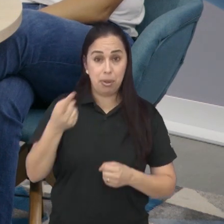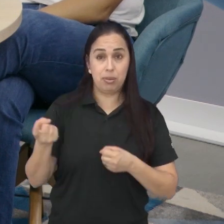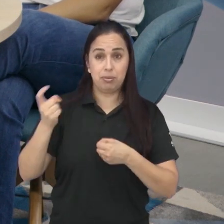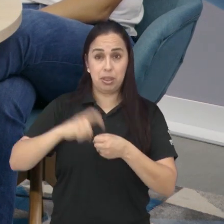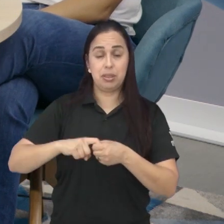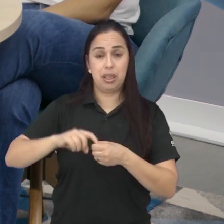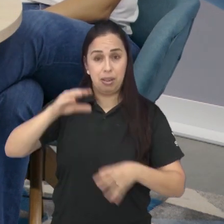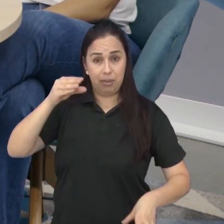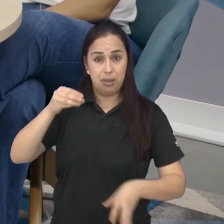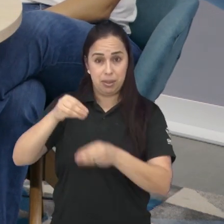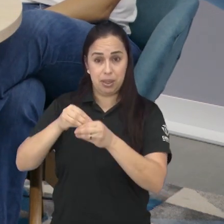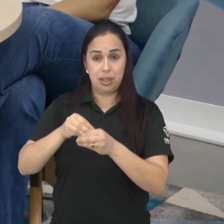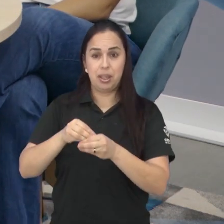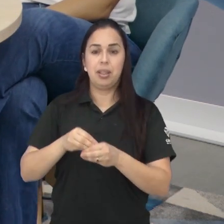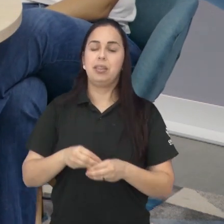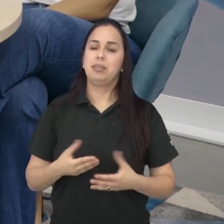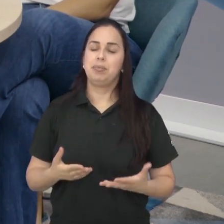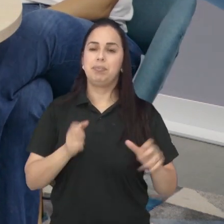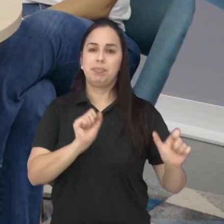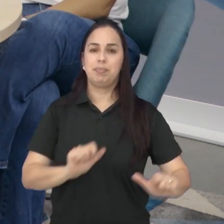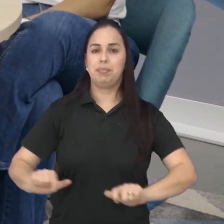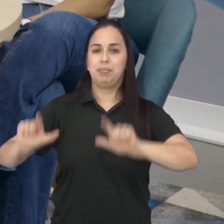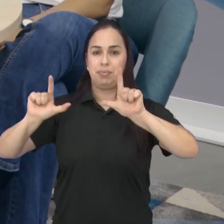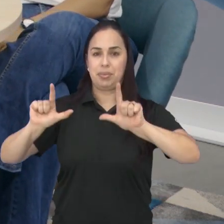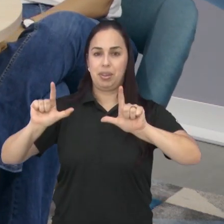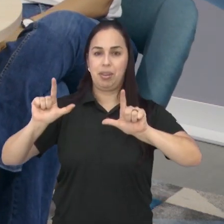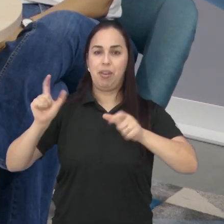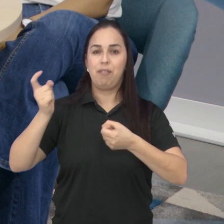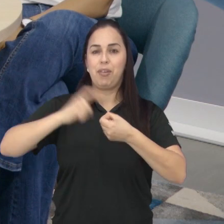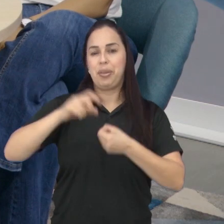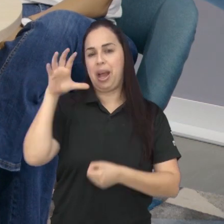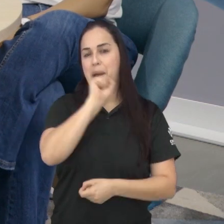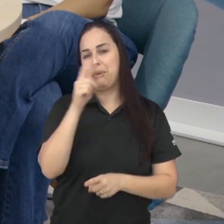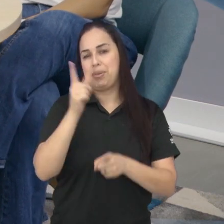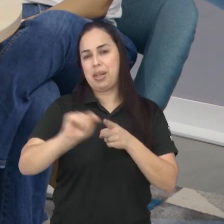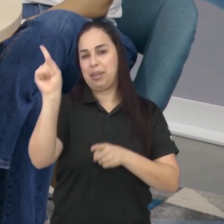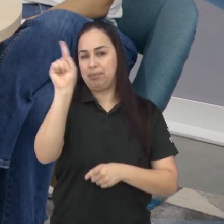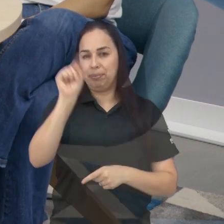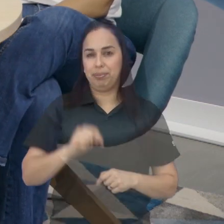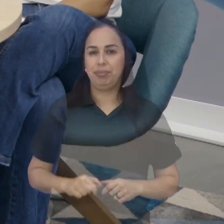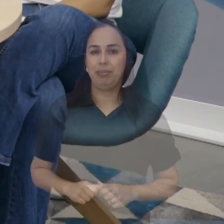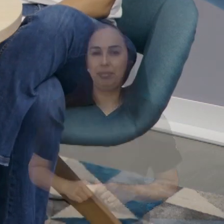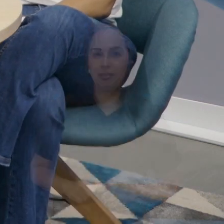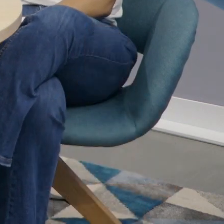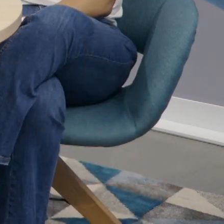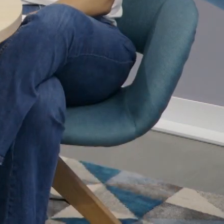volta a Lidiane complementa também. Diálogos da Cidade volta já já, não sai daí.